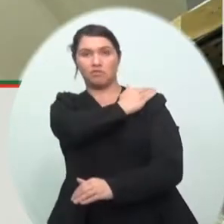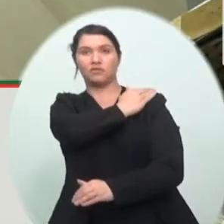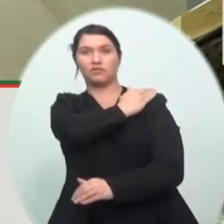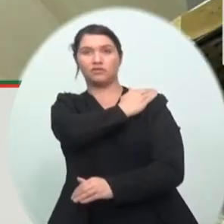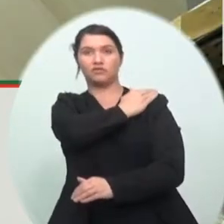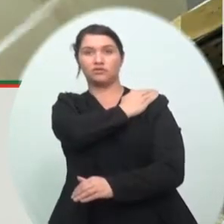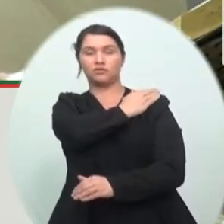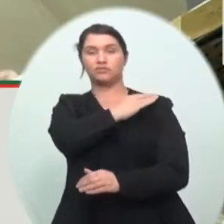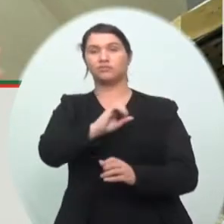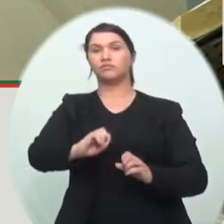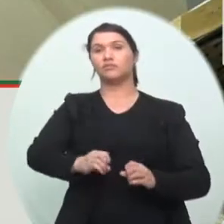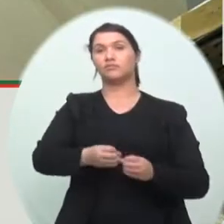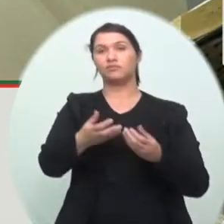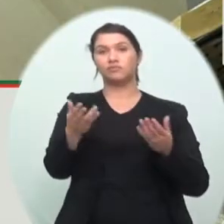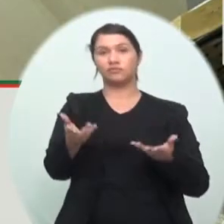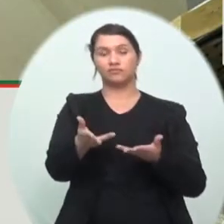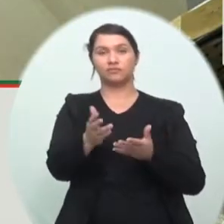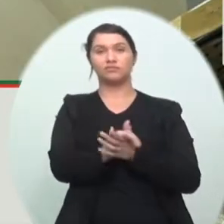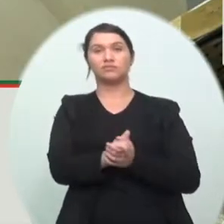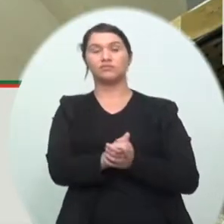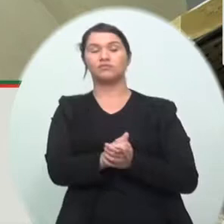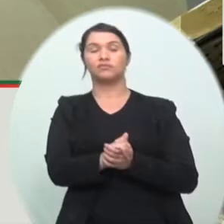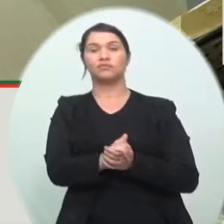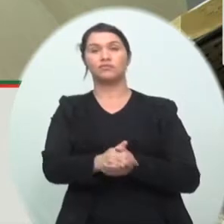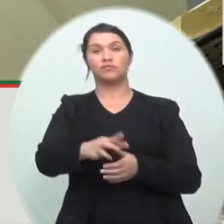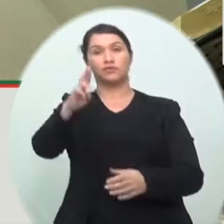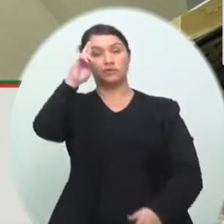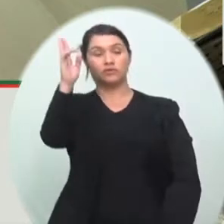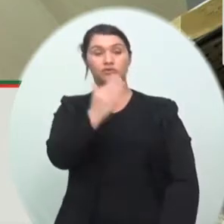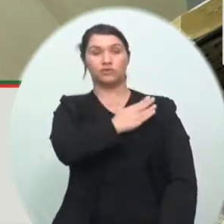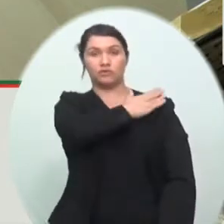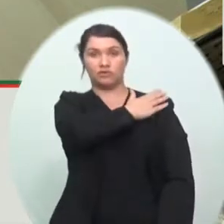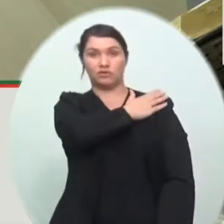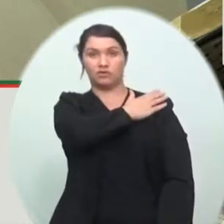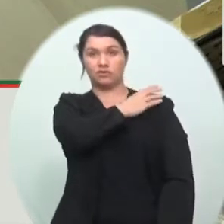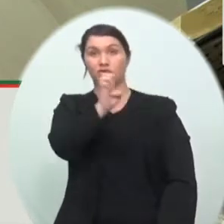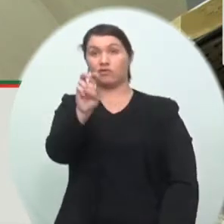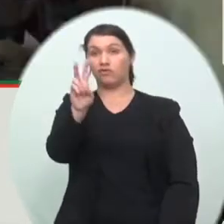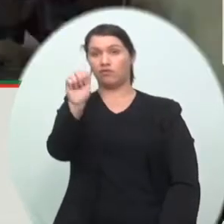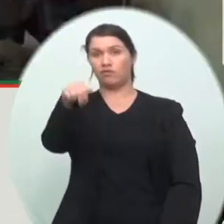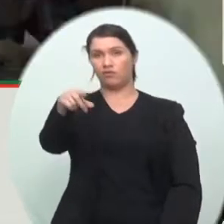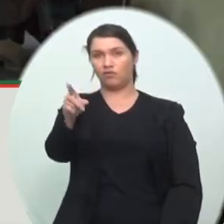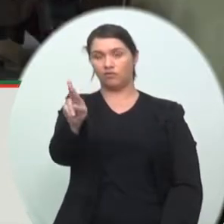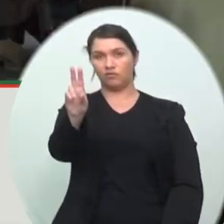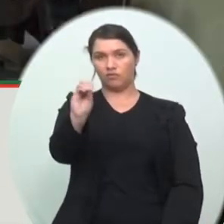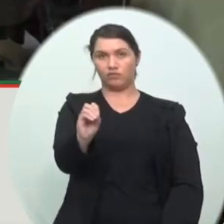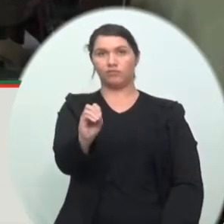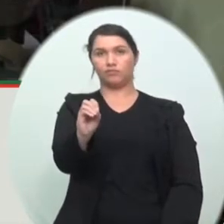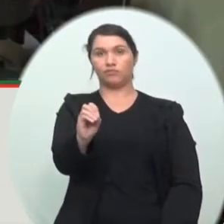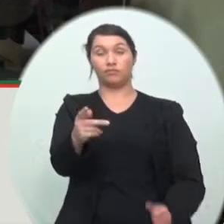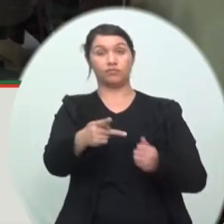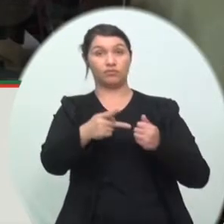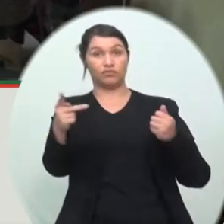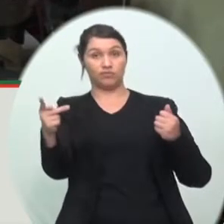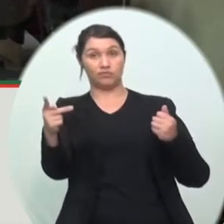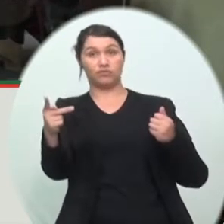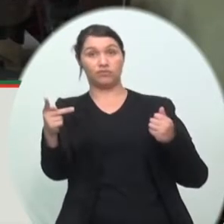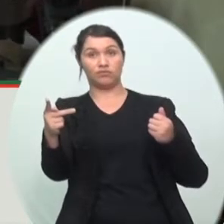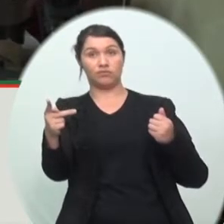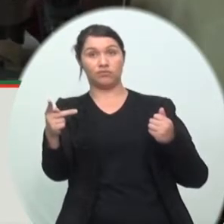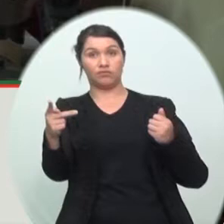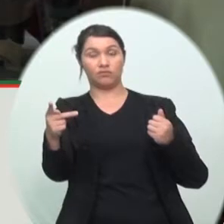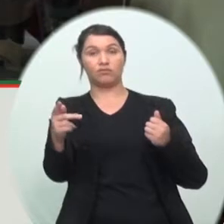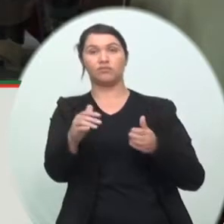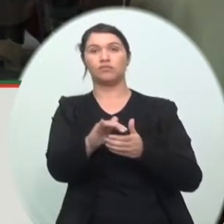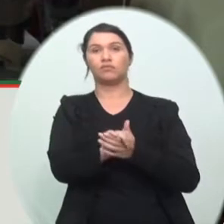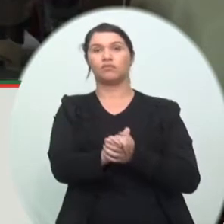Batalhão da Polícia Militar. O tenente-coronel Evandro Fraga é pós-graduado em Gestão e Estratégia de Pessoas pela